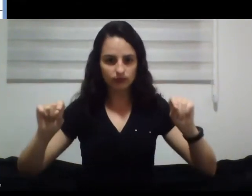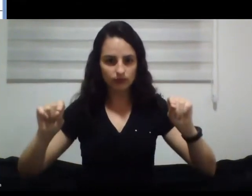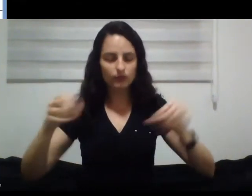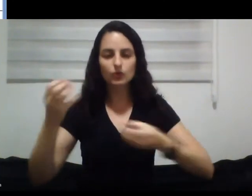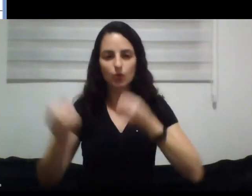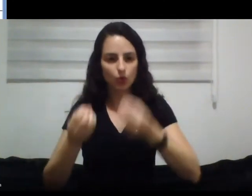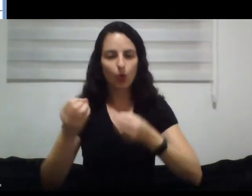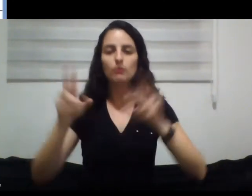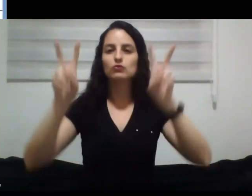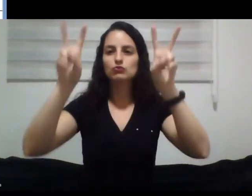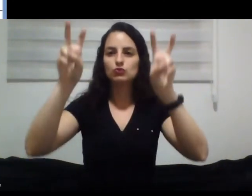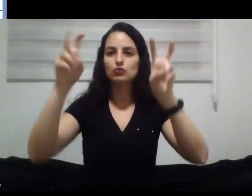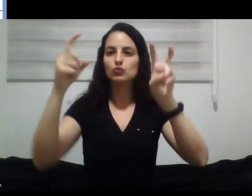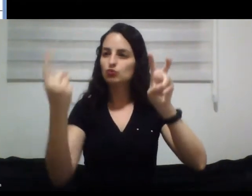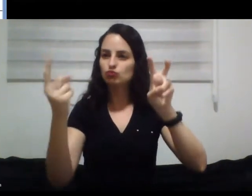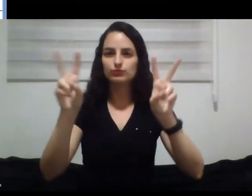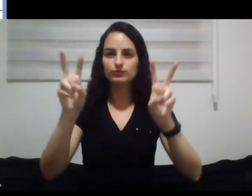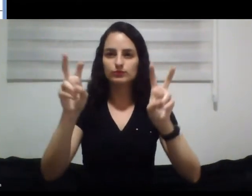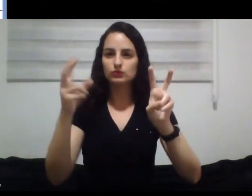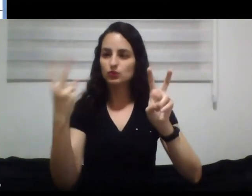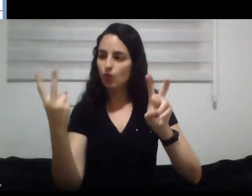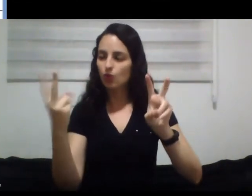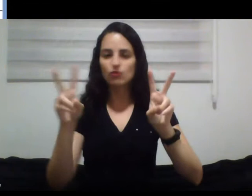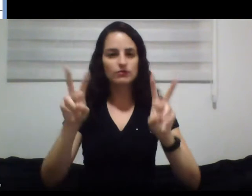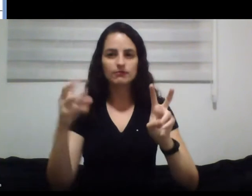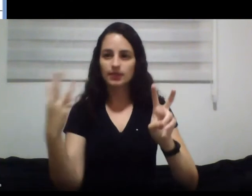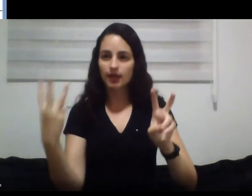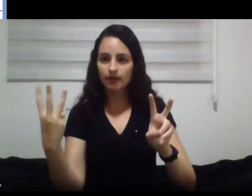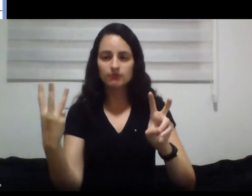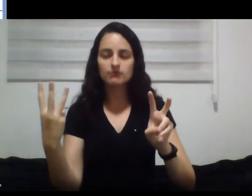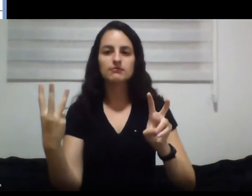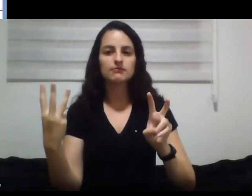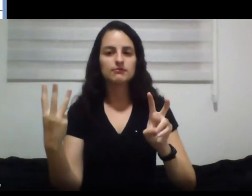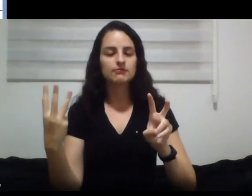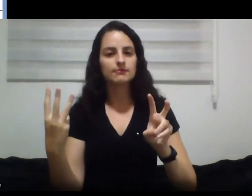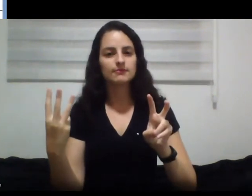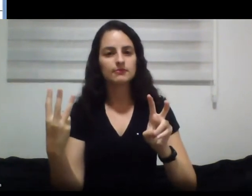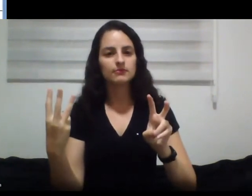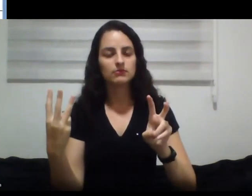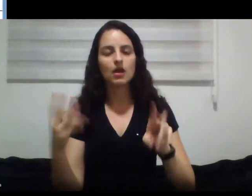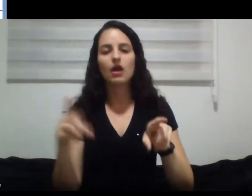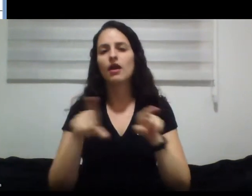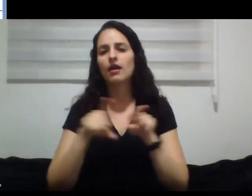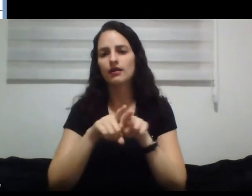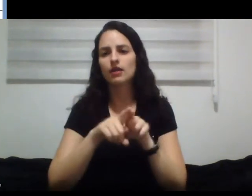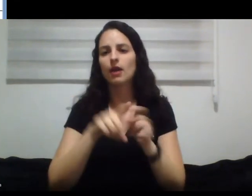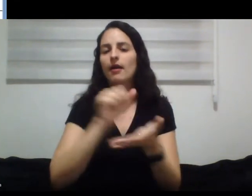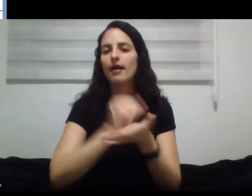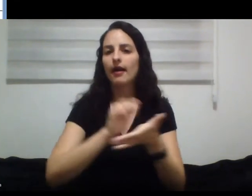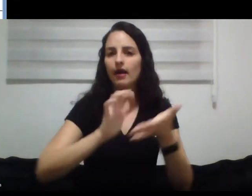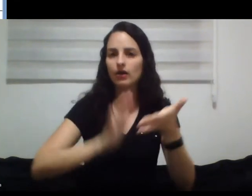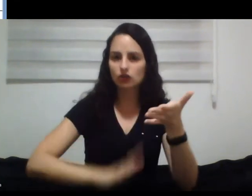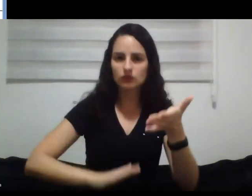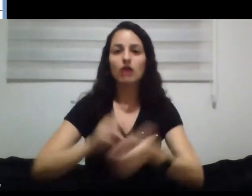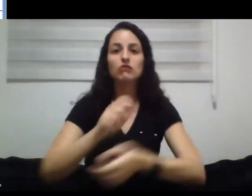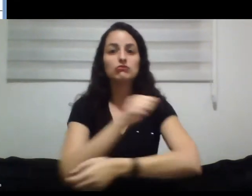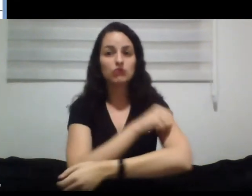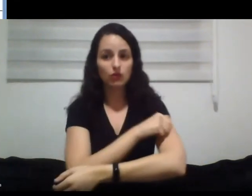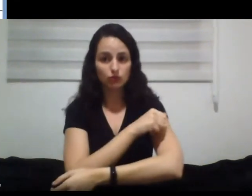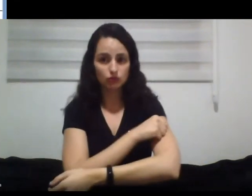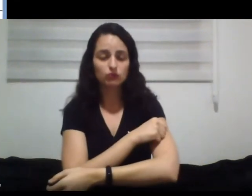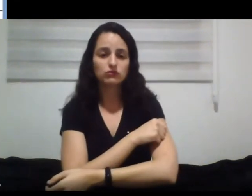ideia assim de, olha, eu vou usar uma aula expositiva com uma atividade síncrona, e vou